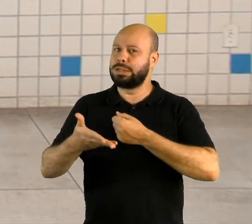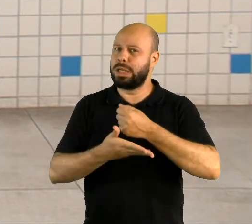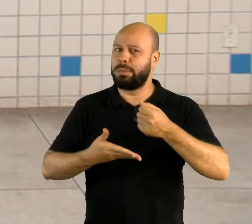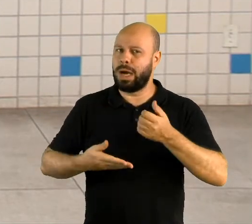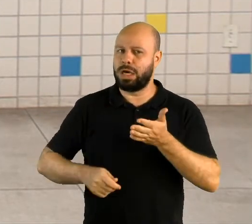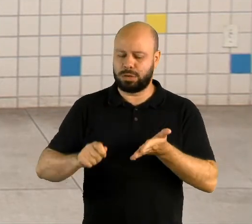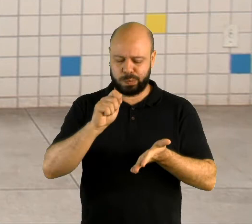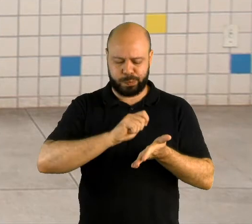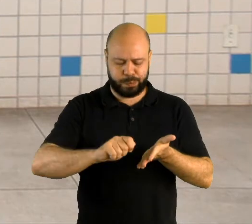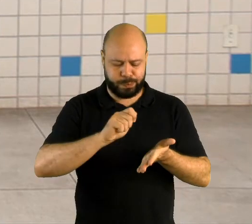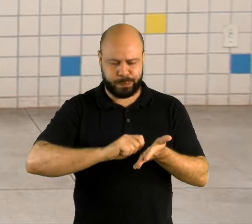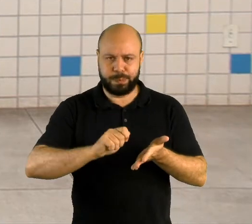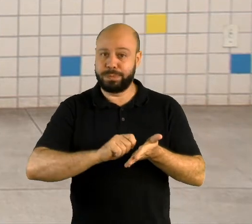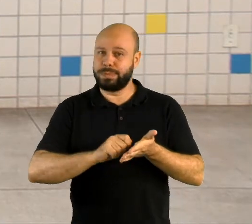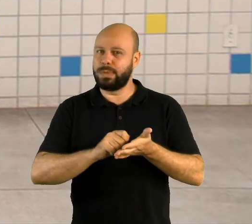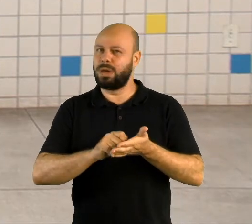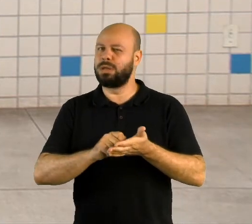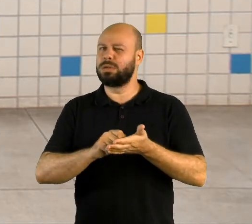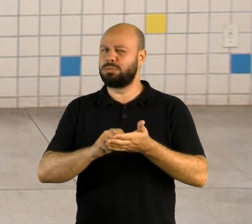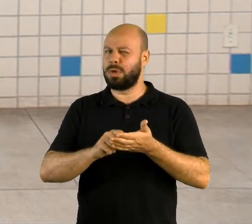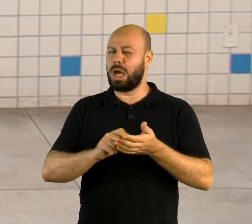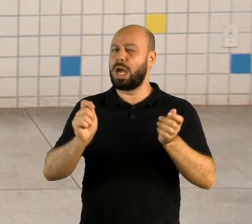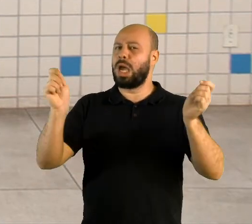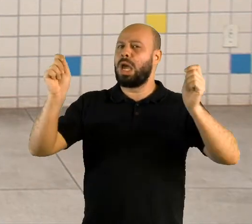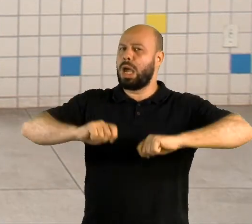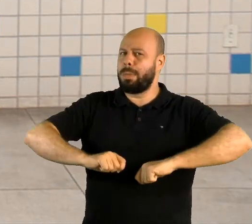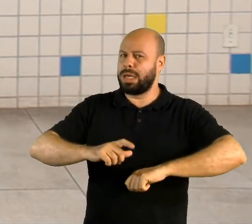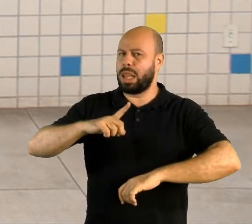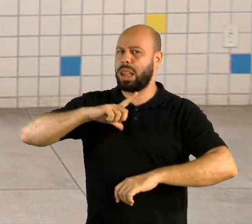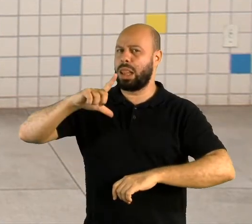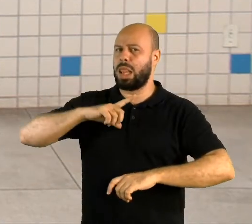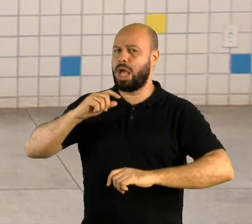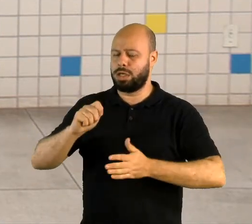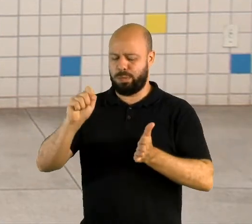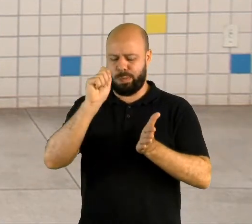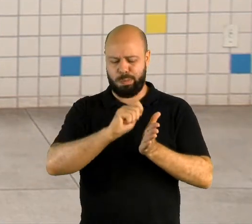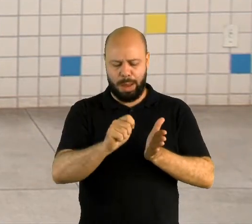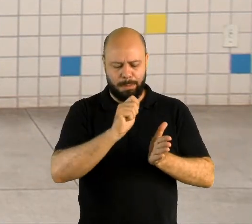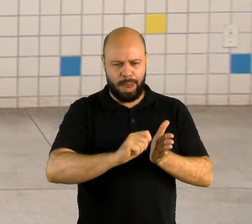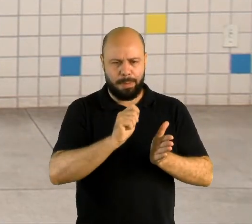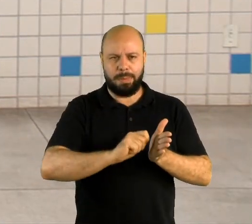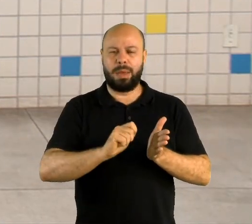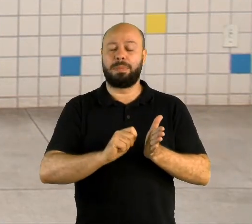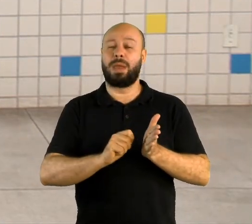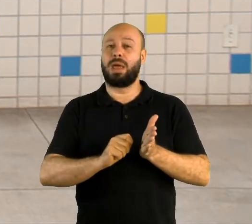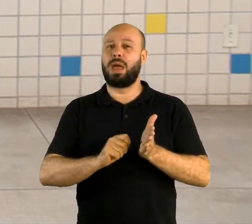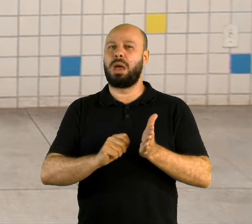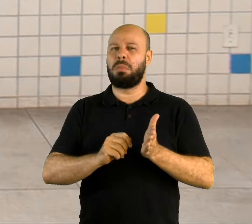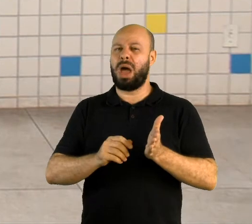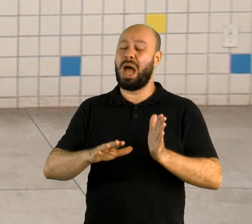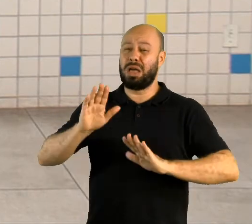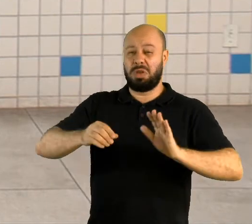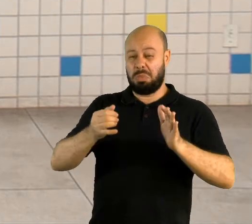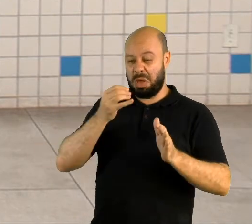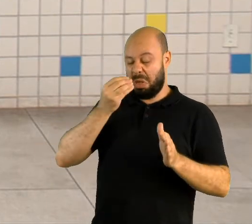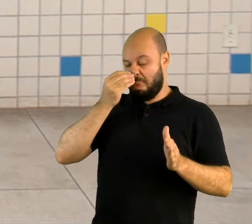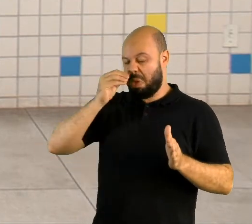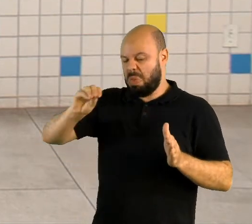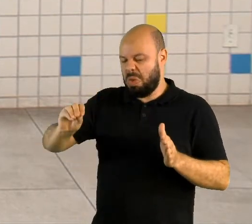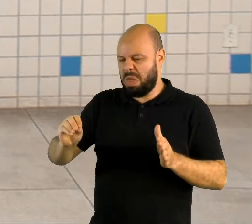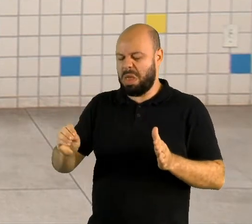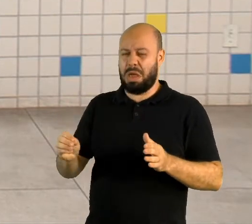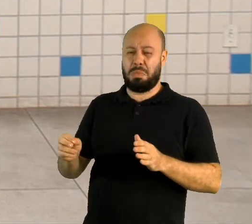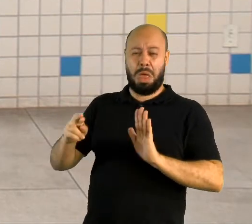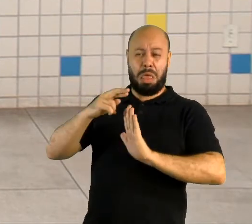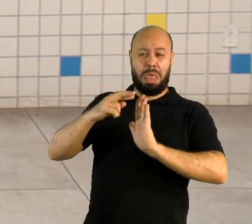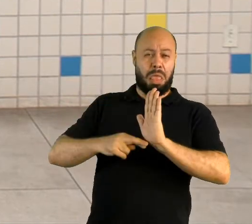escritores, ou seja, na capacidade que eles têm de escrever, mesmo ignorando preceitos normativos,